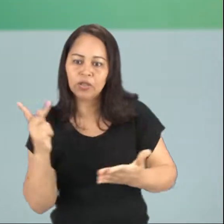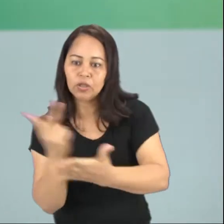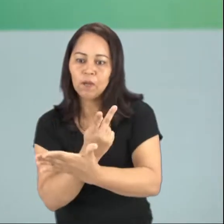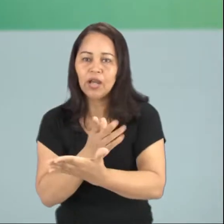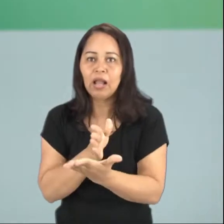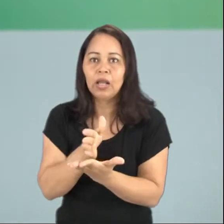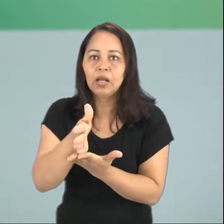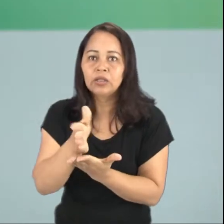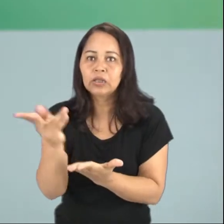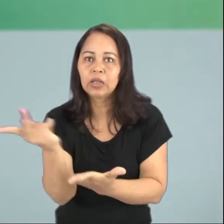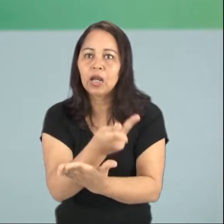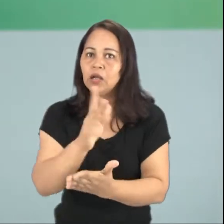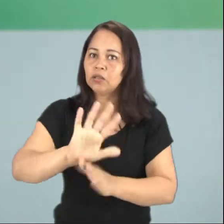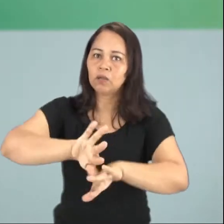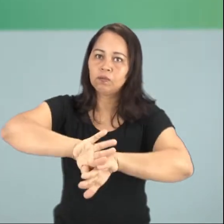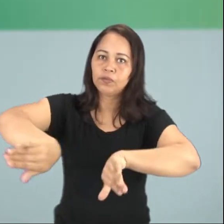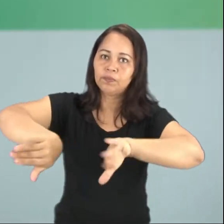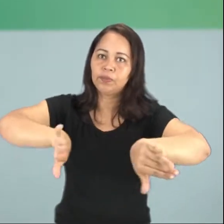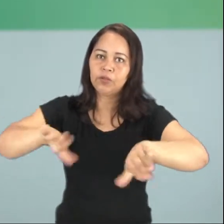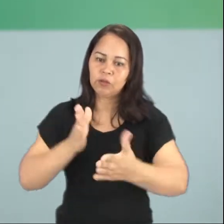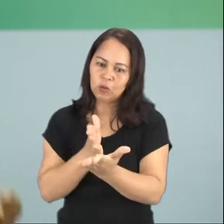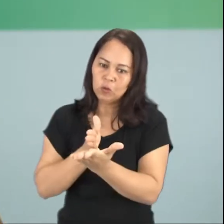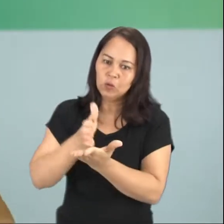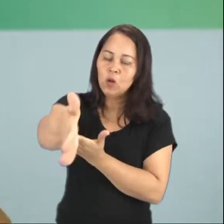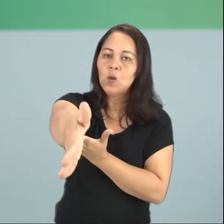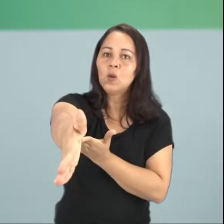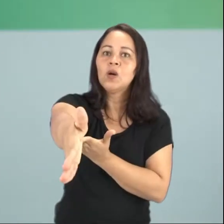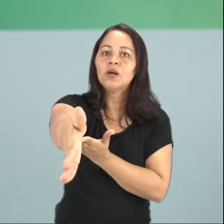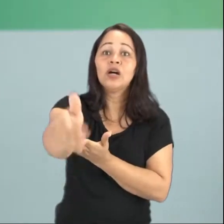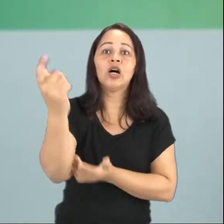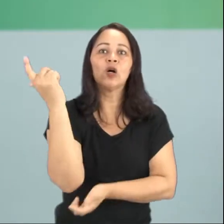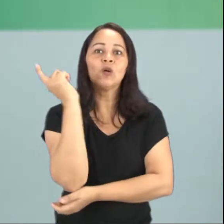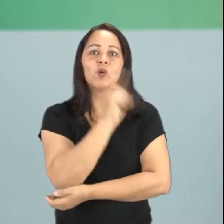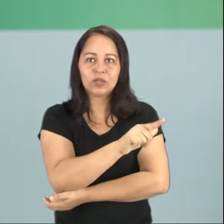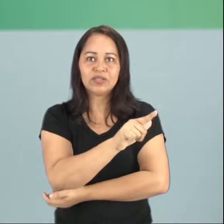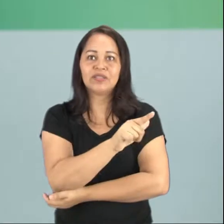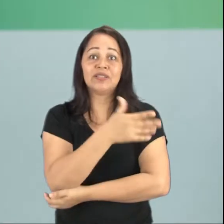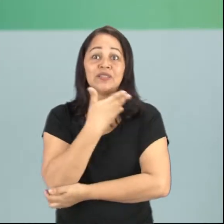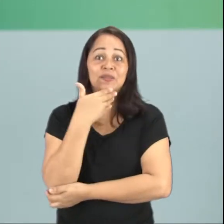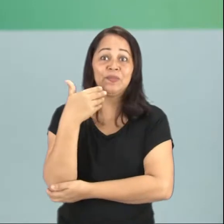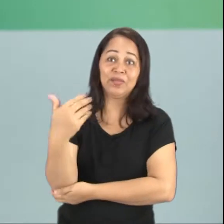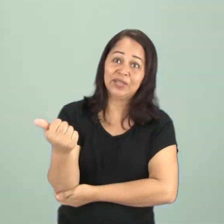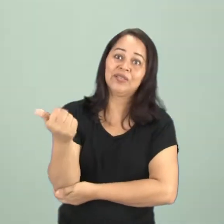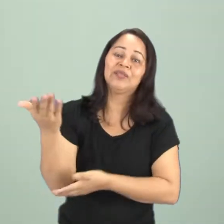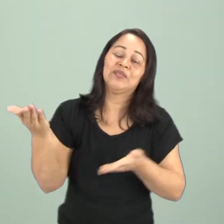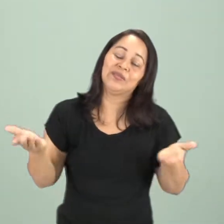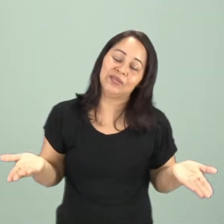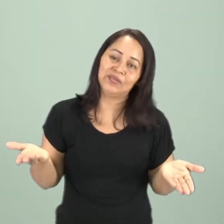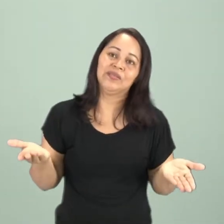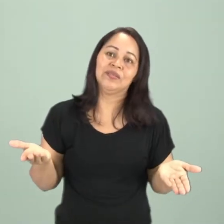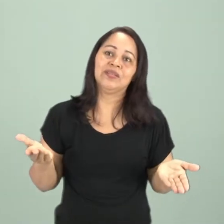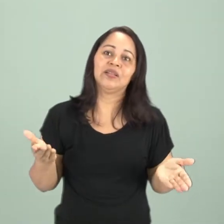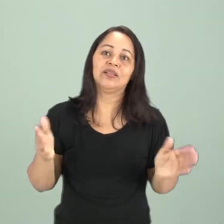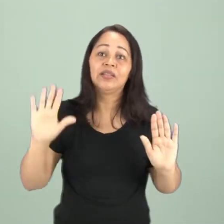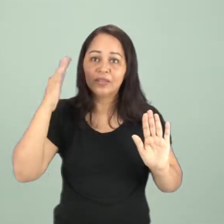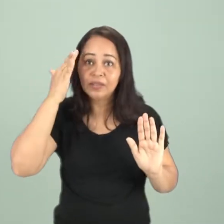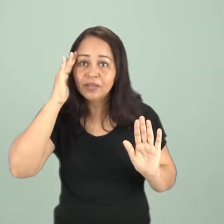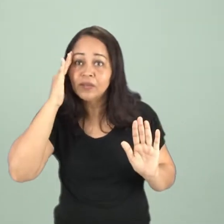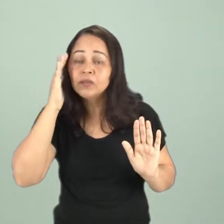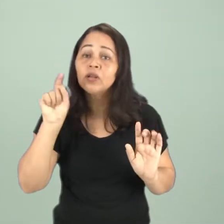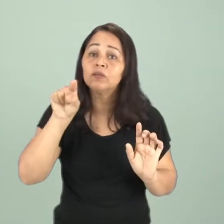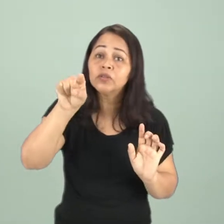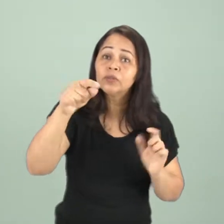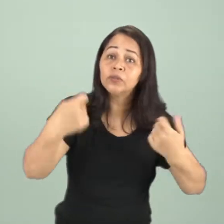partir daquilo. E pessoas reativas são aquelas que esperam as coisas acontecerem para depois reagirem. É como se fosse a diferença